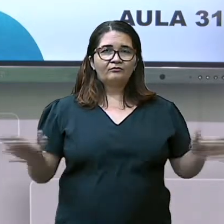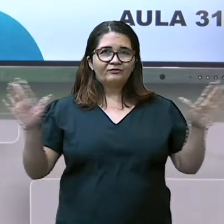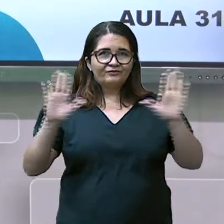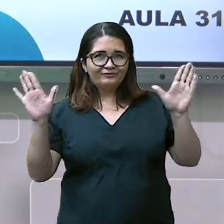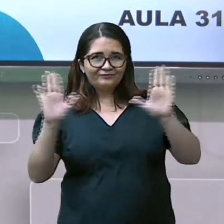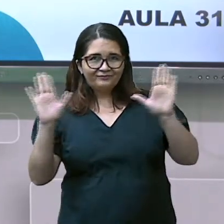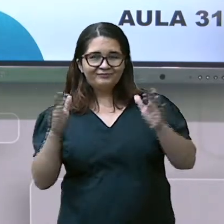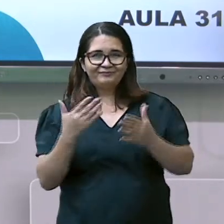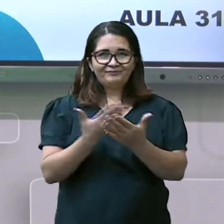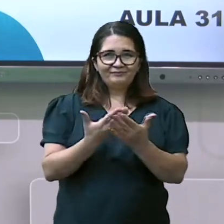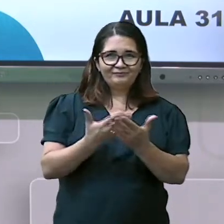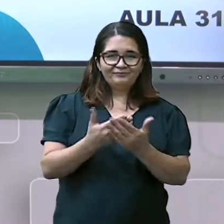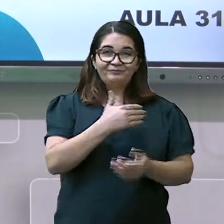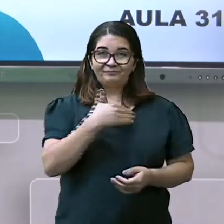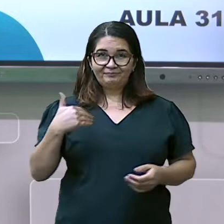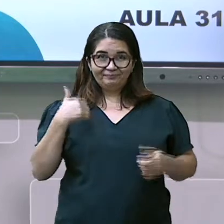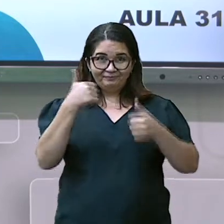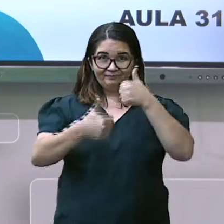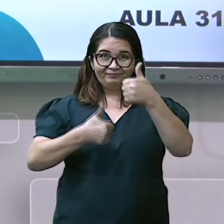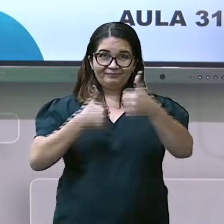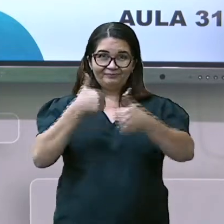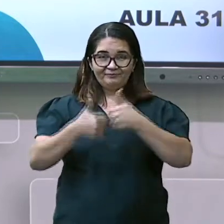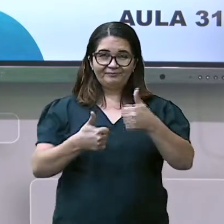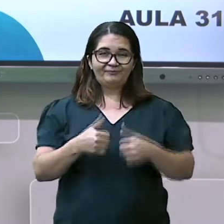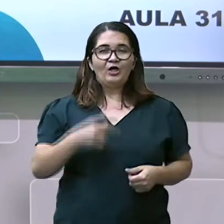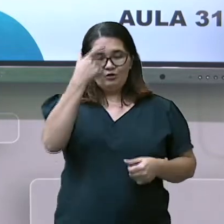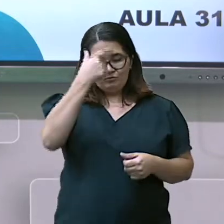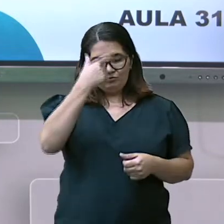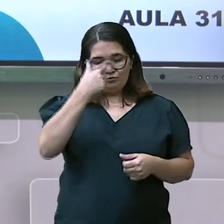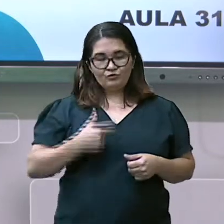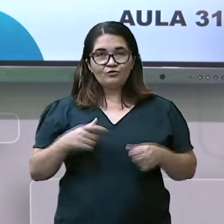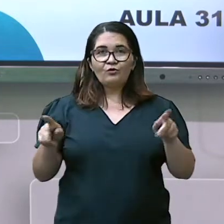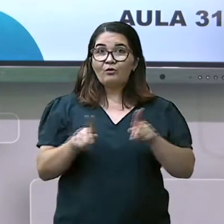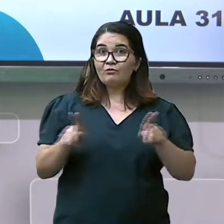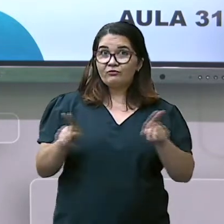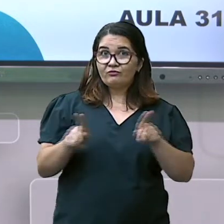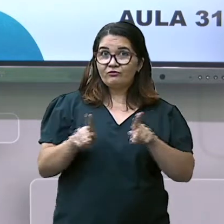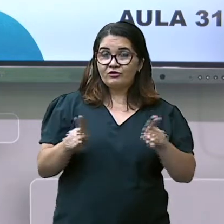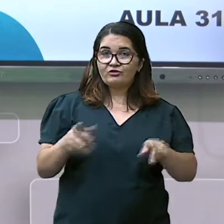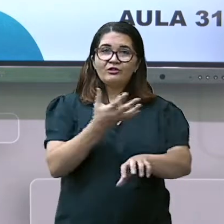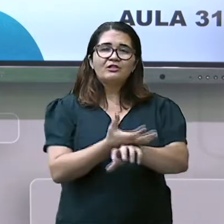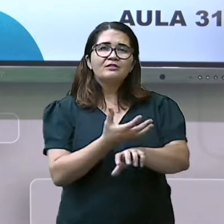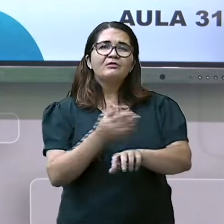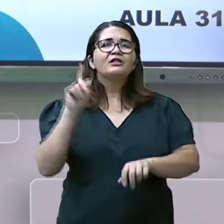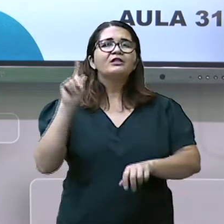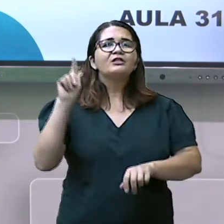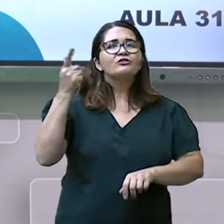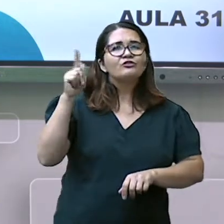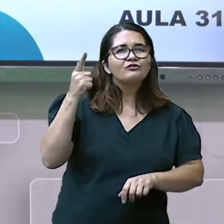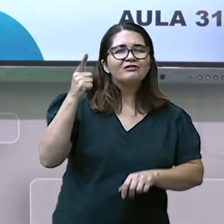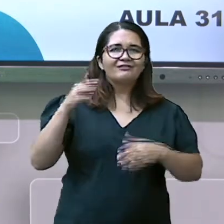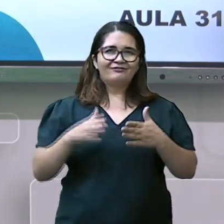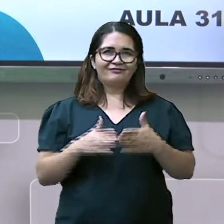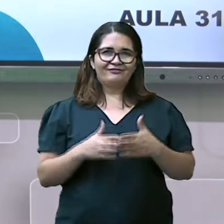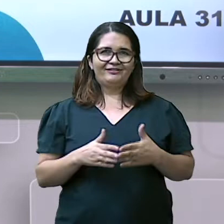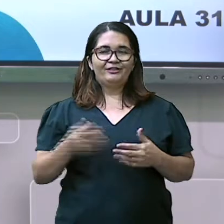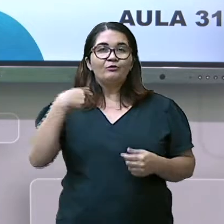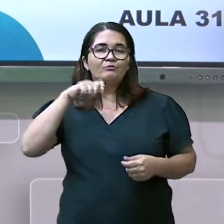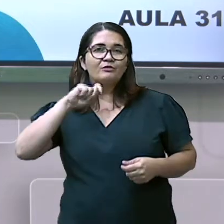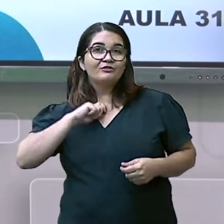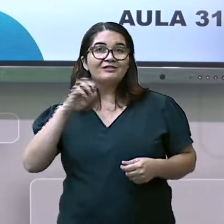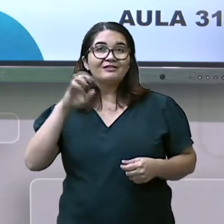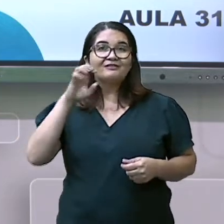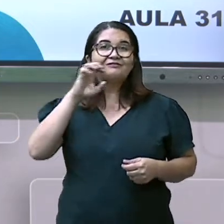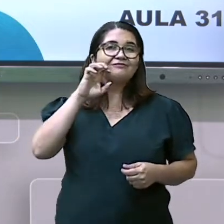Olá, estudante, tudo bem? Eu sou Eliane, sua professora de Geografia. Essa é a nossa aula de